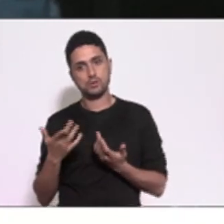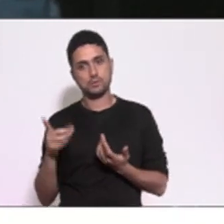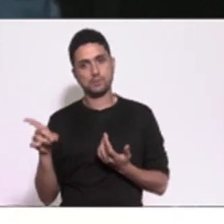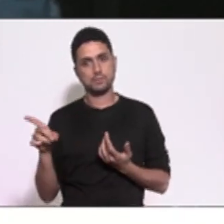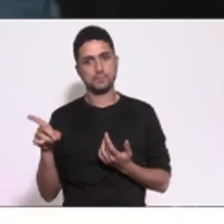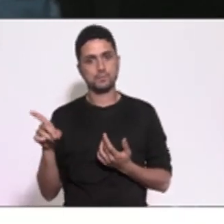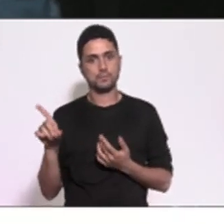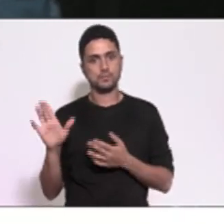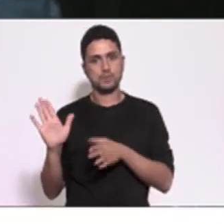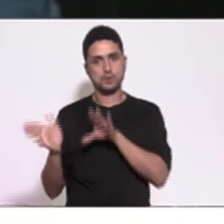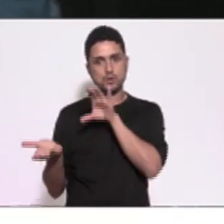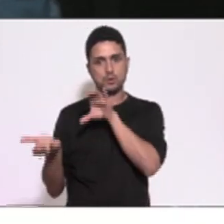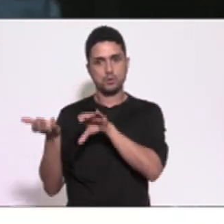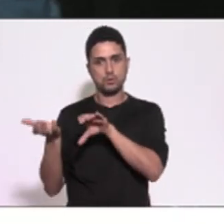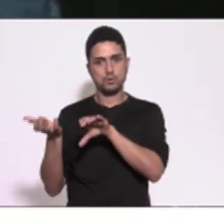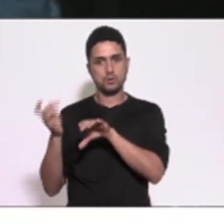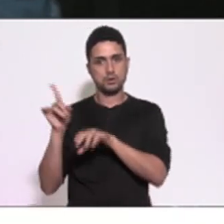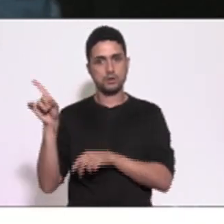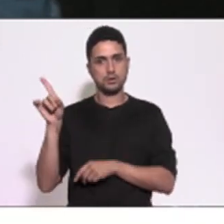congressista